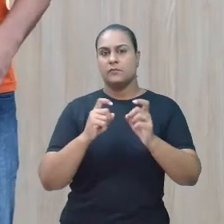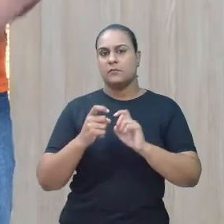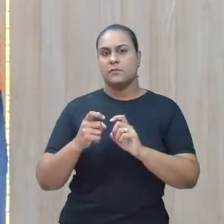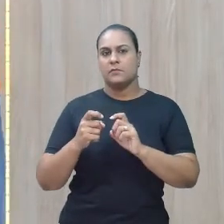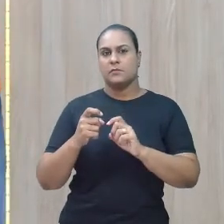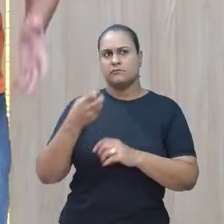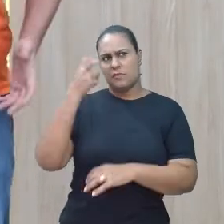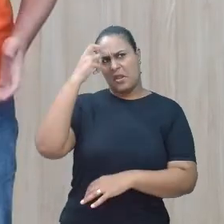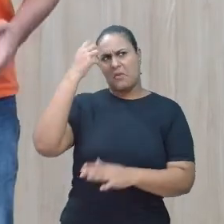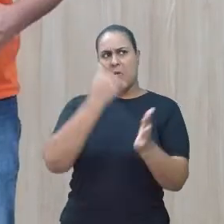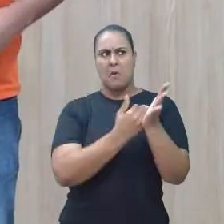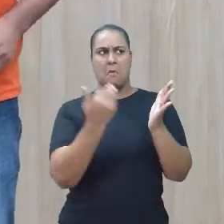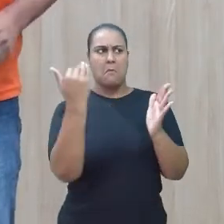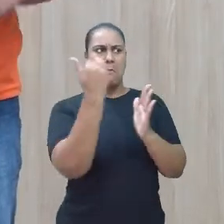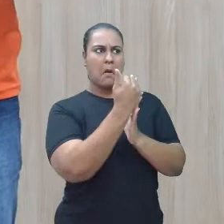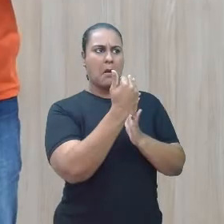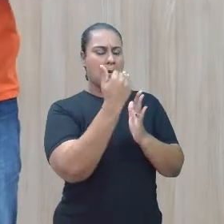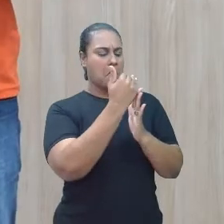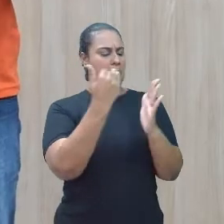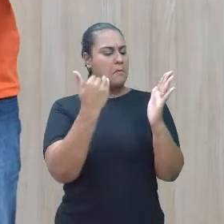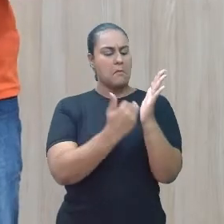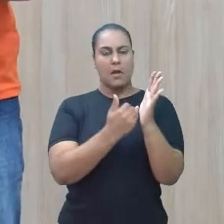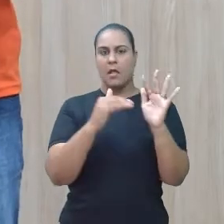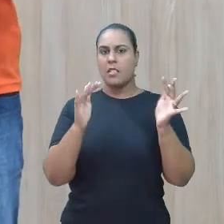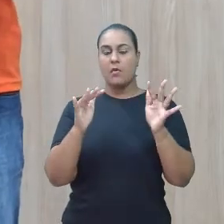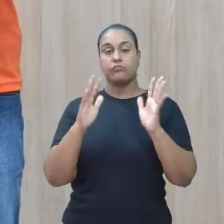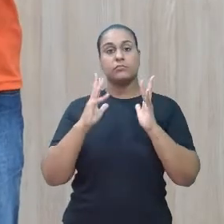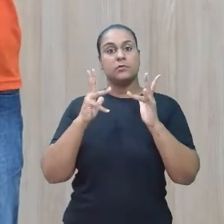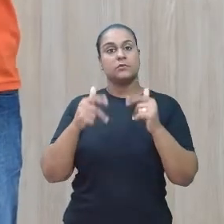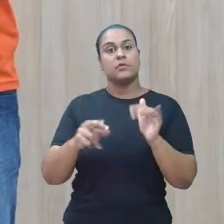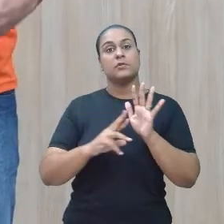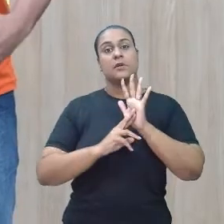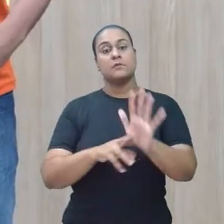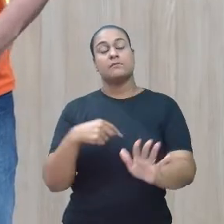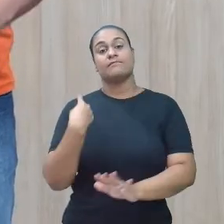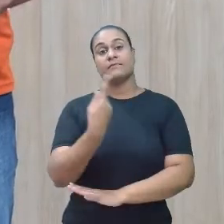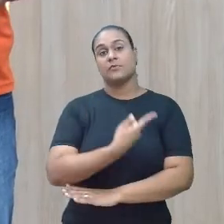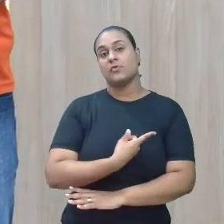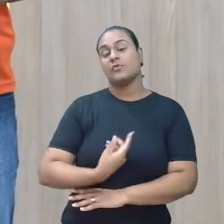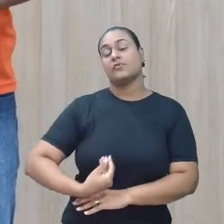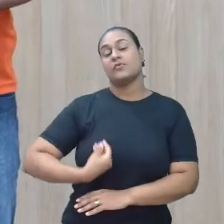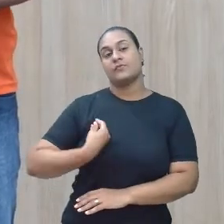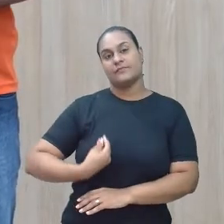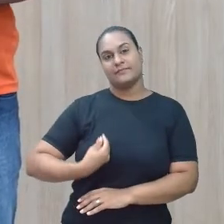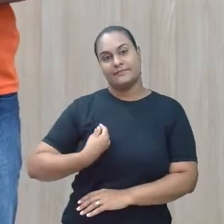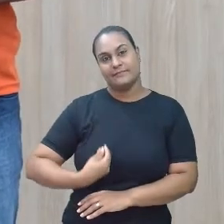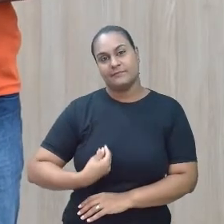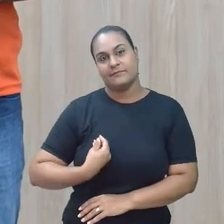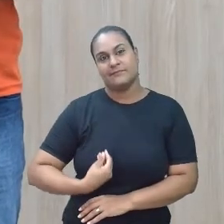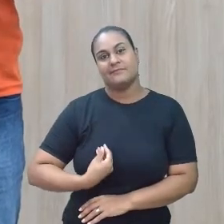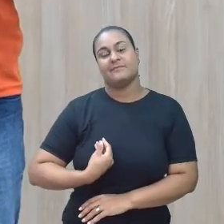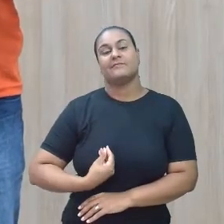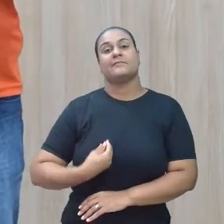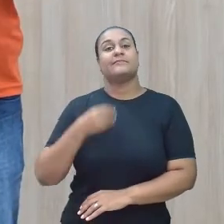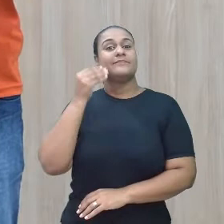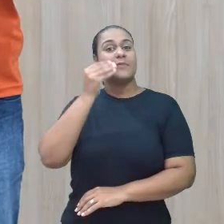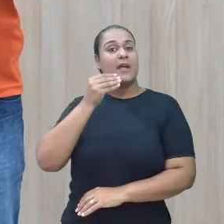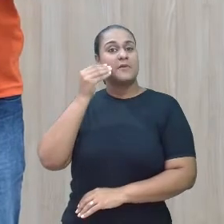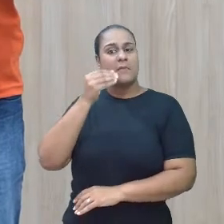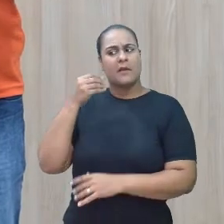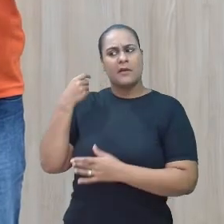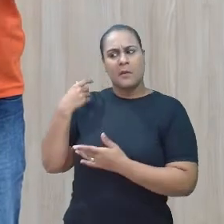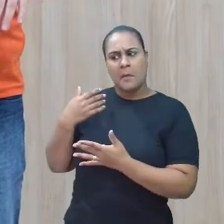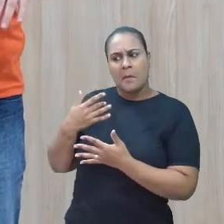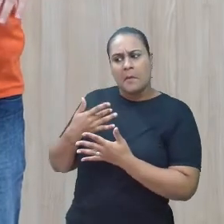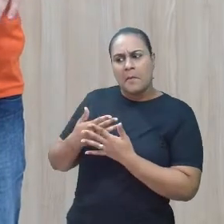cultura superior, cultura inferior. Afinal de contas, todas representam as nossas vivências. Ou seja, as experiências dos seres